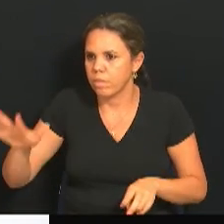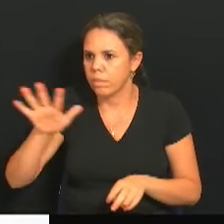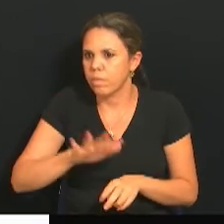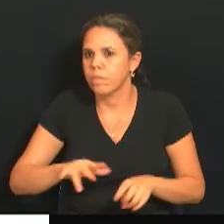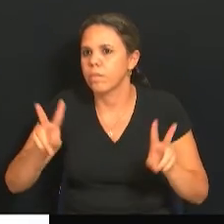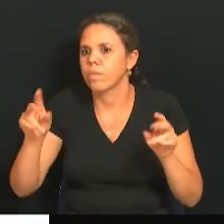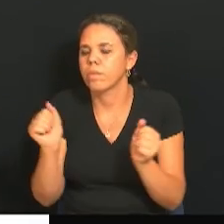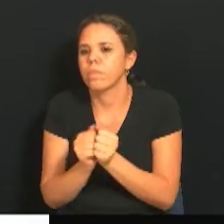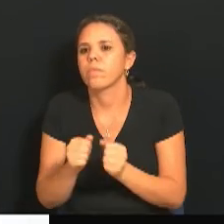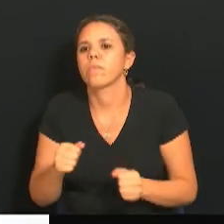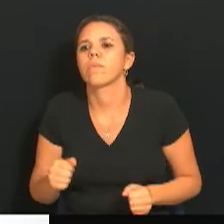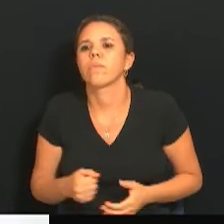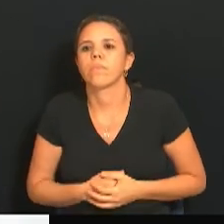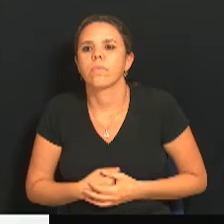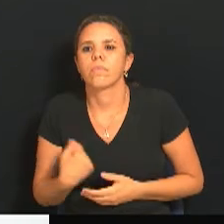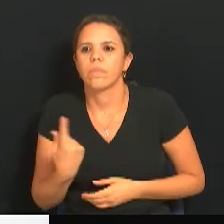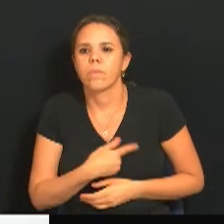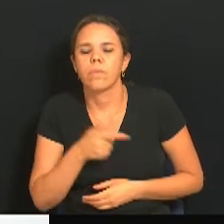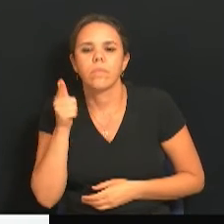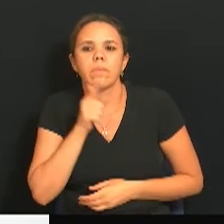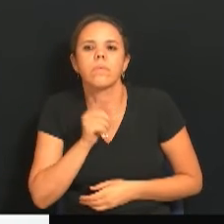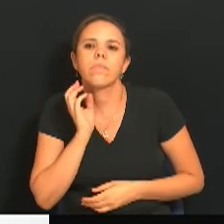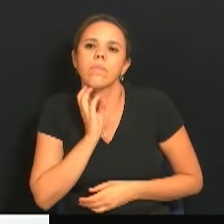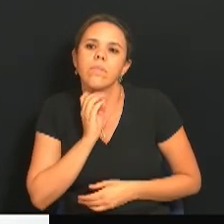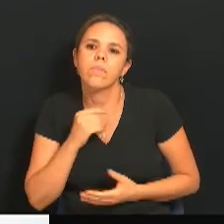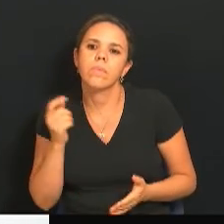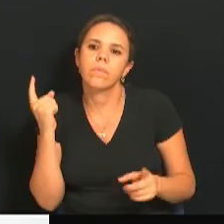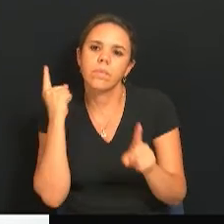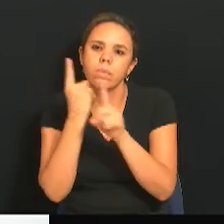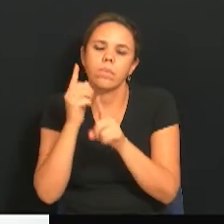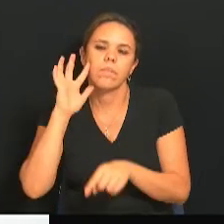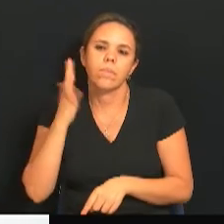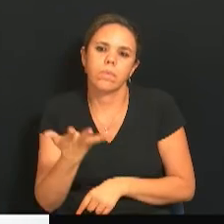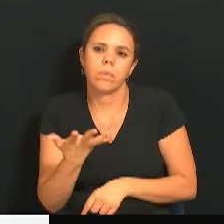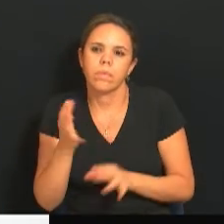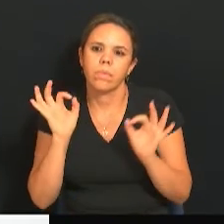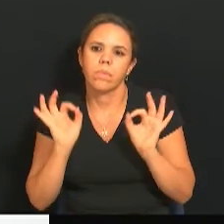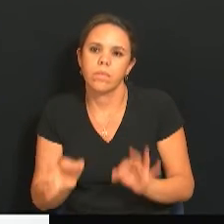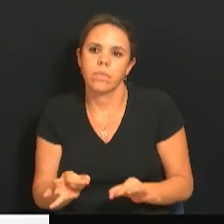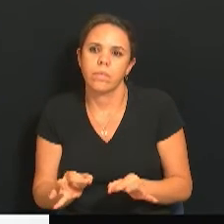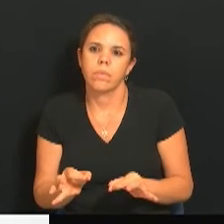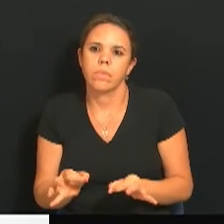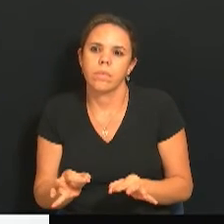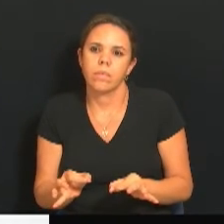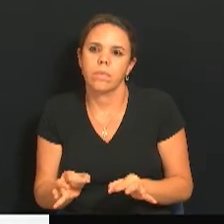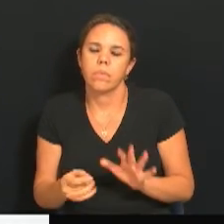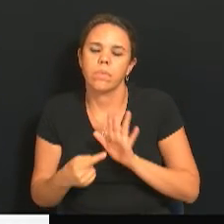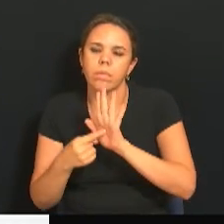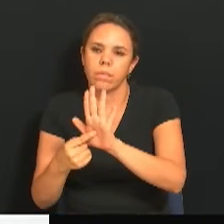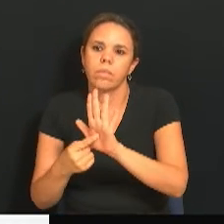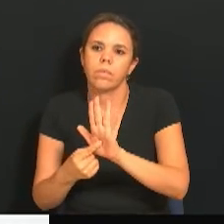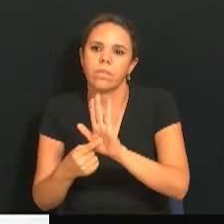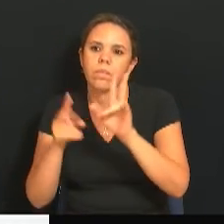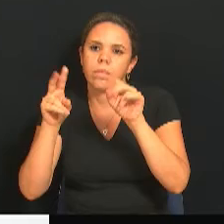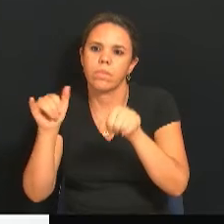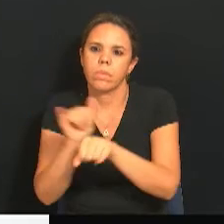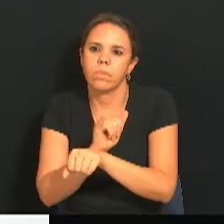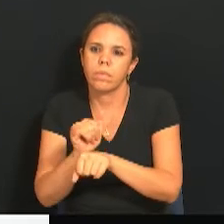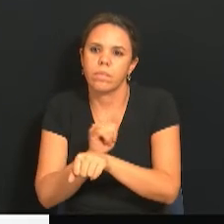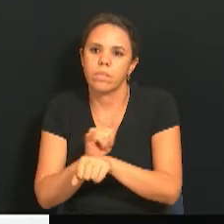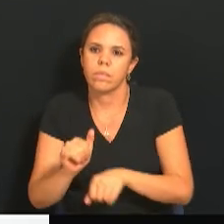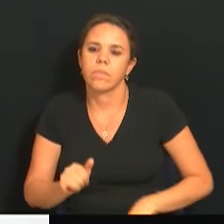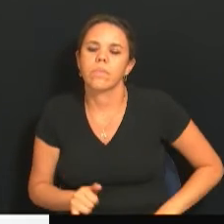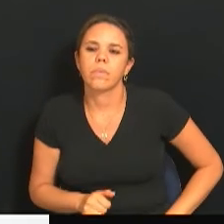juntos mesmos nós vamos conseguir encontrar o caminho adequado e apresentar alternativas que